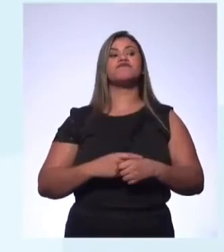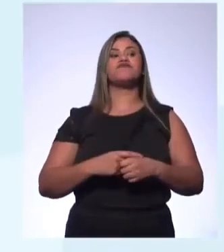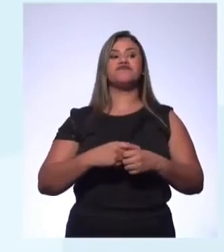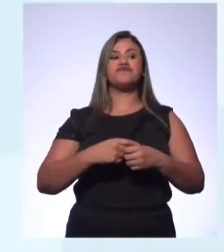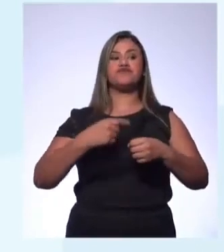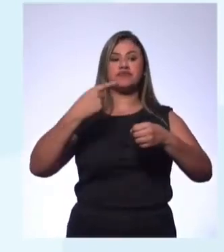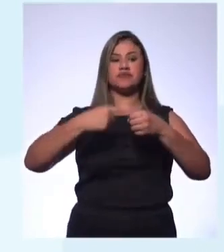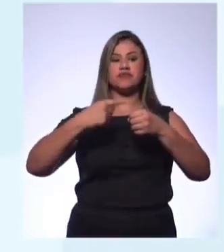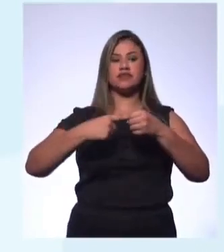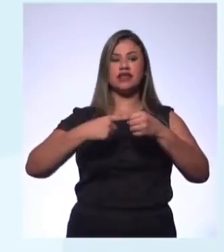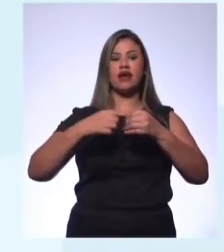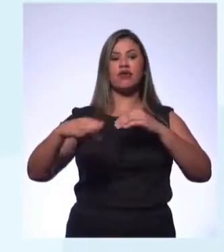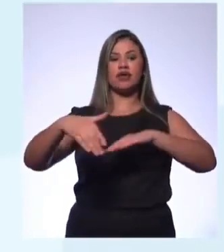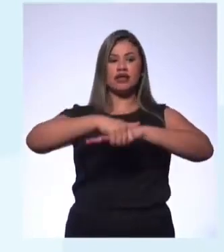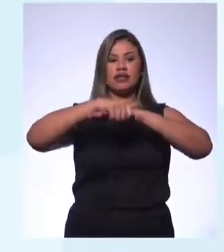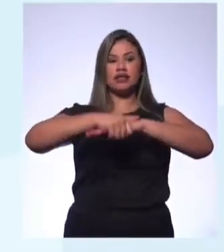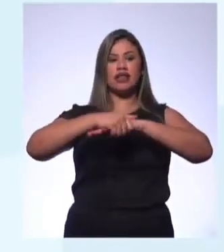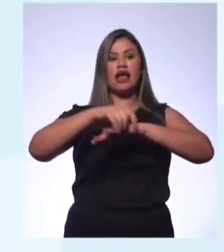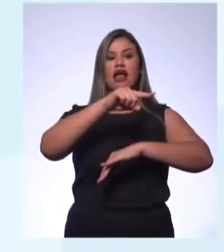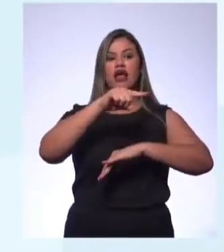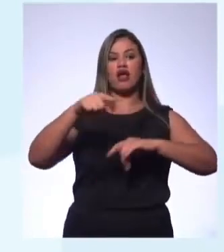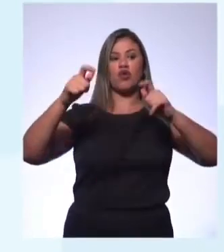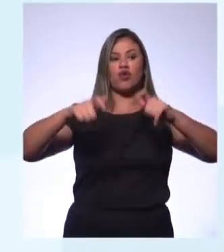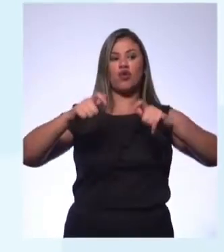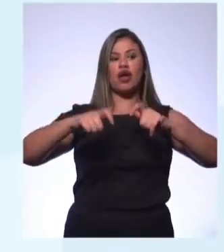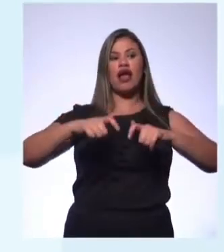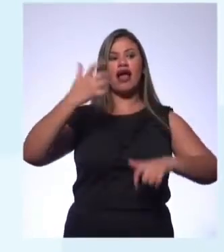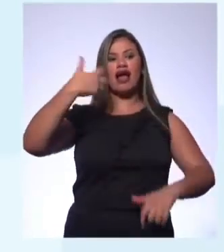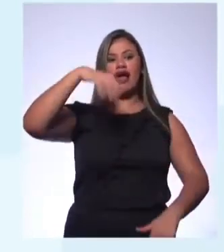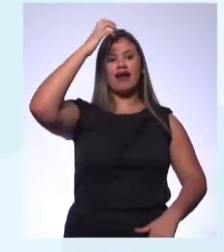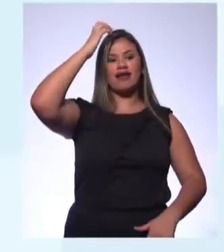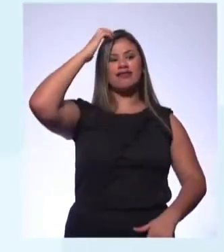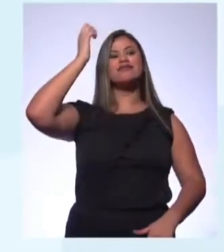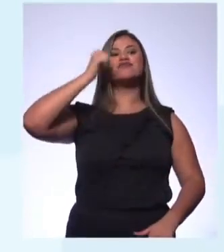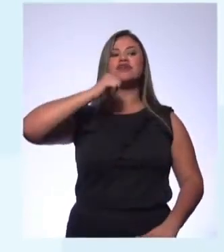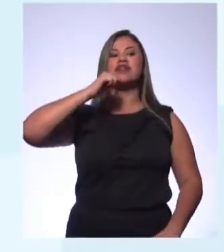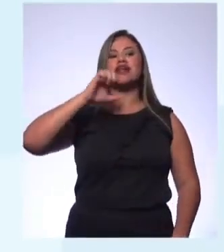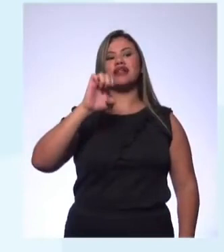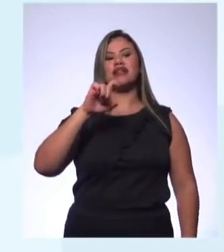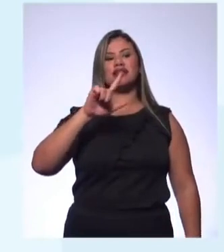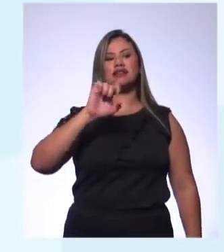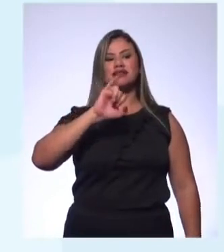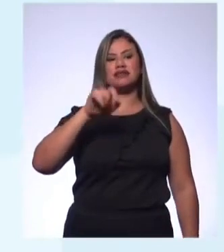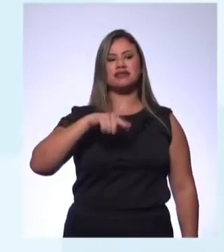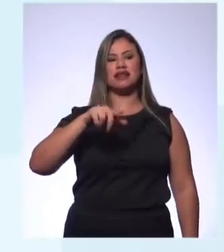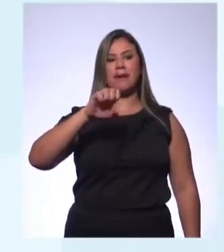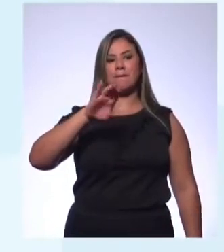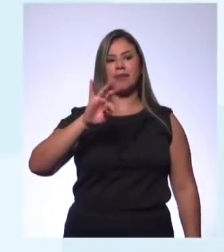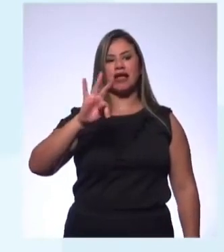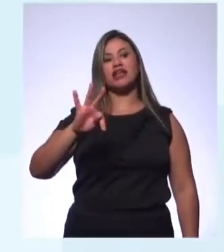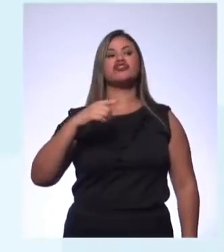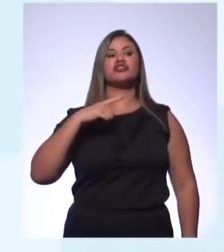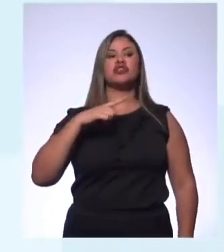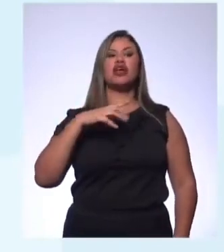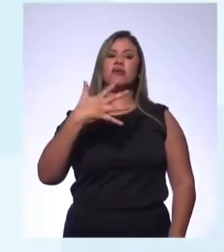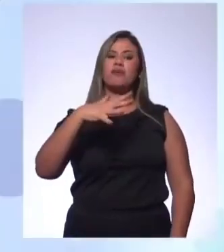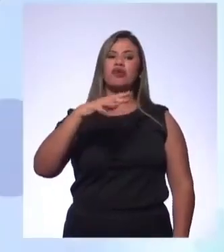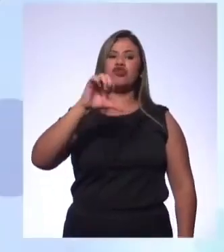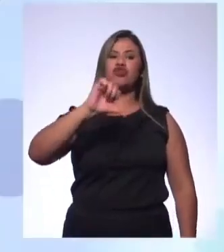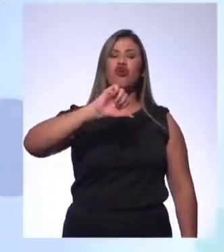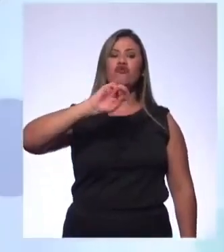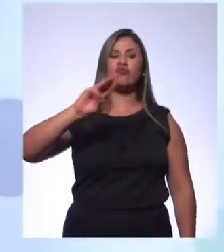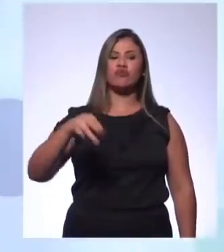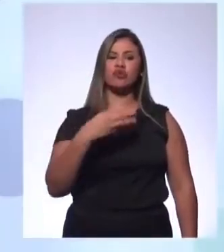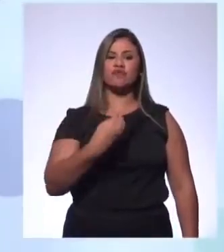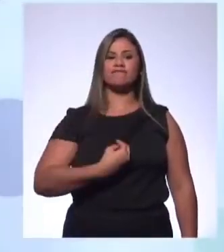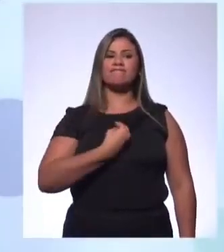Inglaterra, conhecida por seus ambientes tradicionais, como o Castelo da Rainha Elizabeth, tem aproximadamente 9 milhões de habitantes. Que